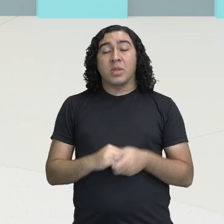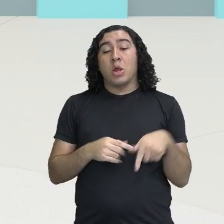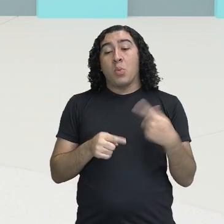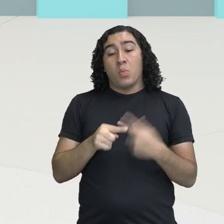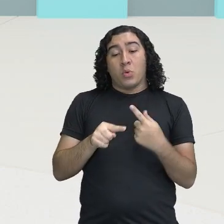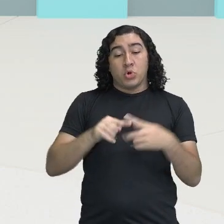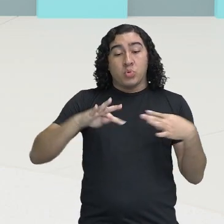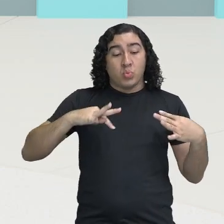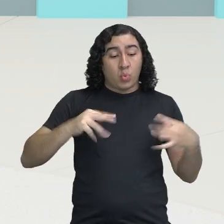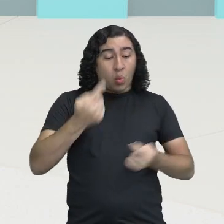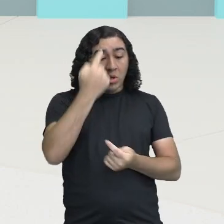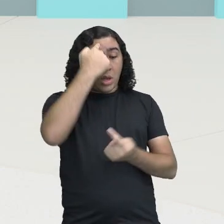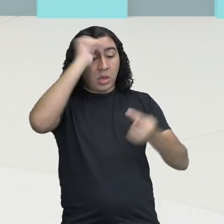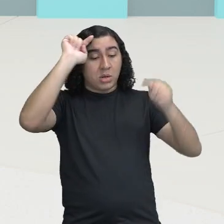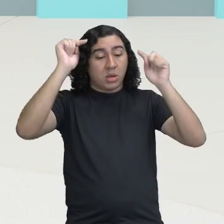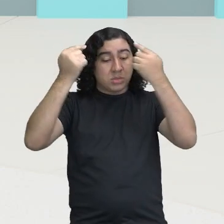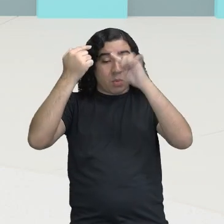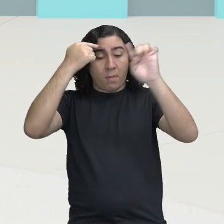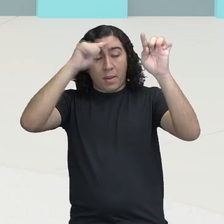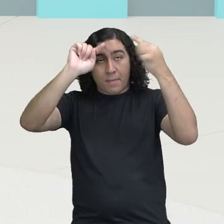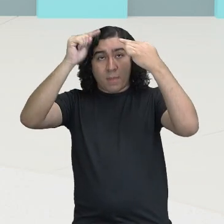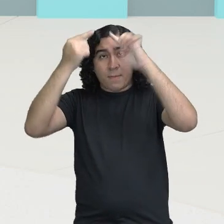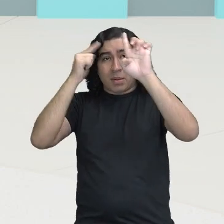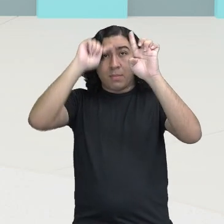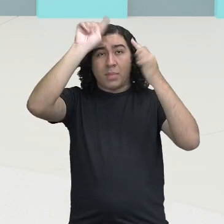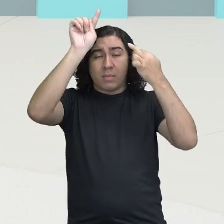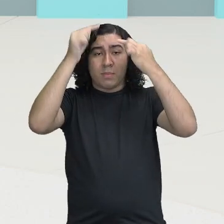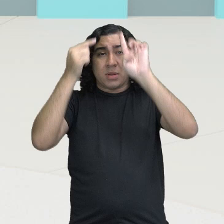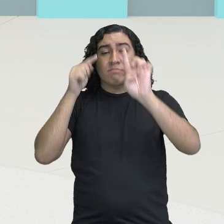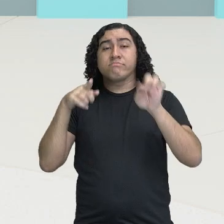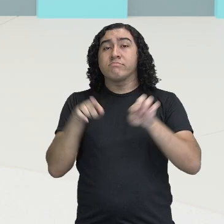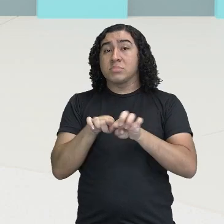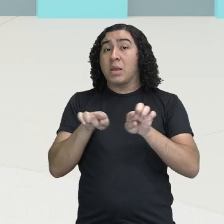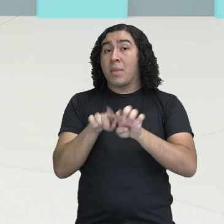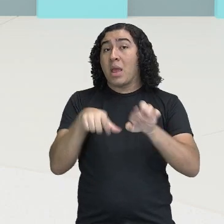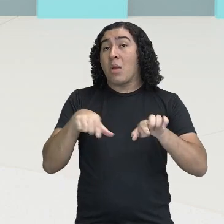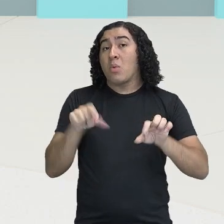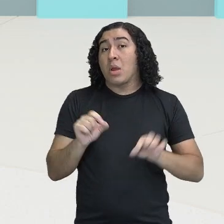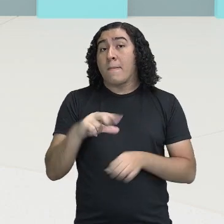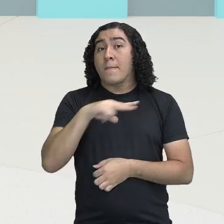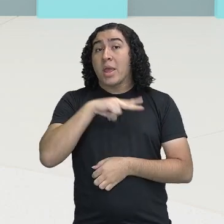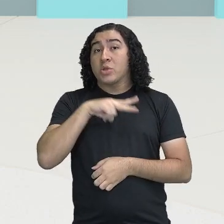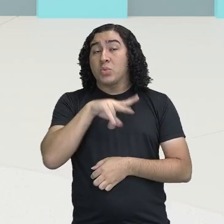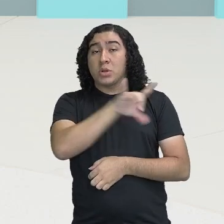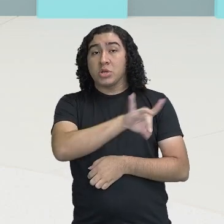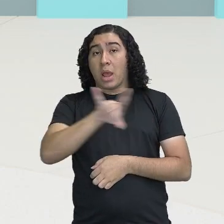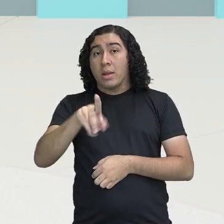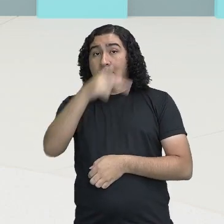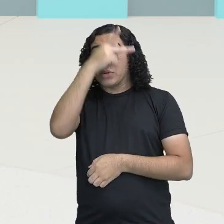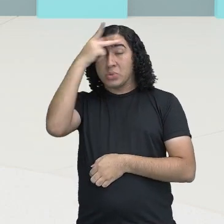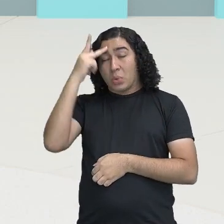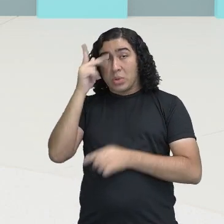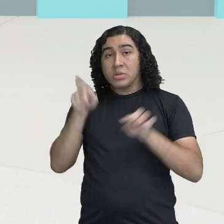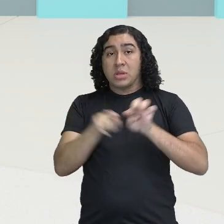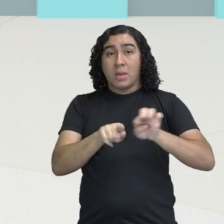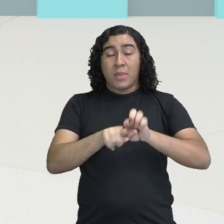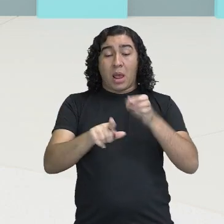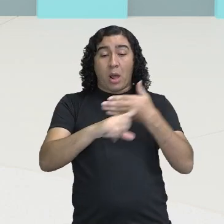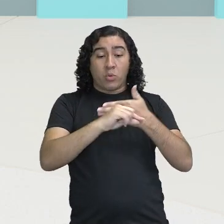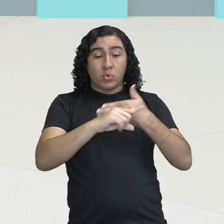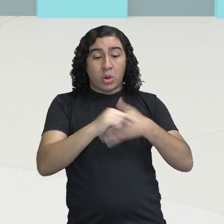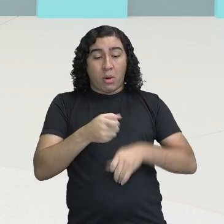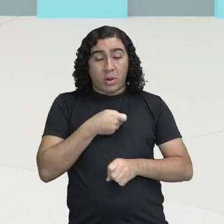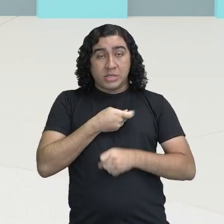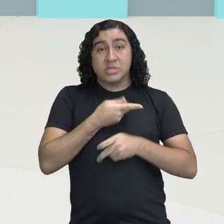Porque o processo criativo, ele é algo também individual e artístico acima